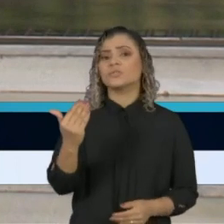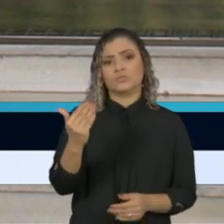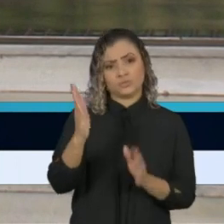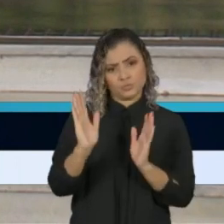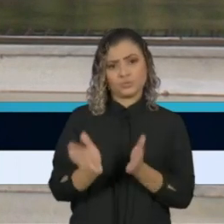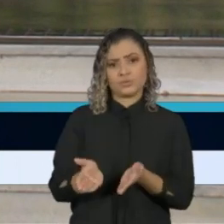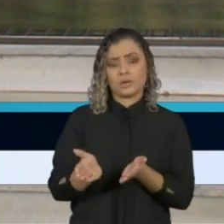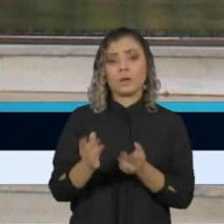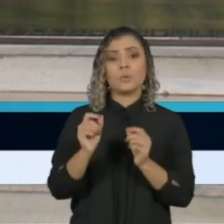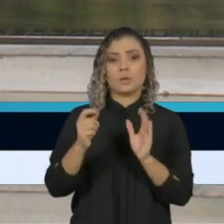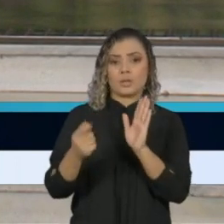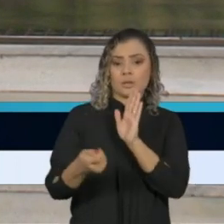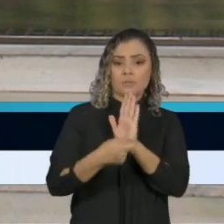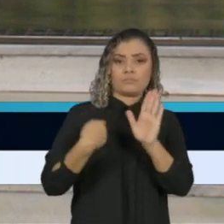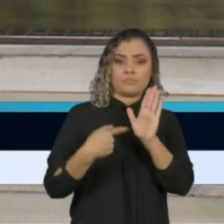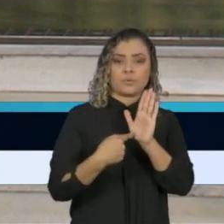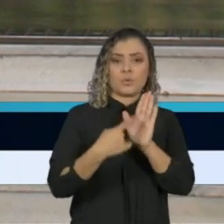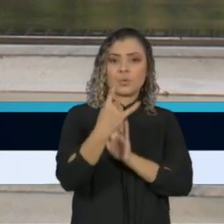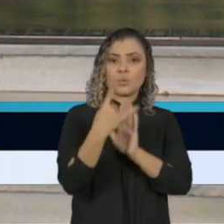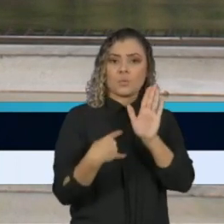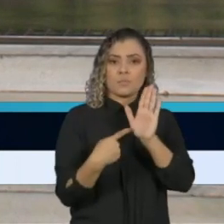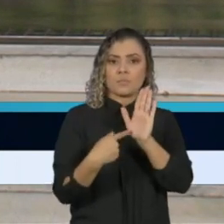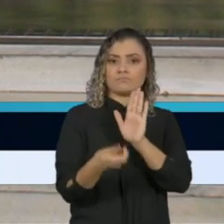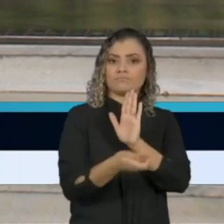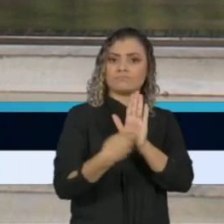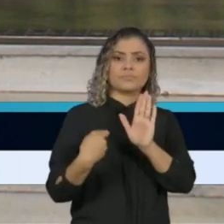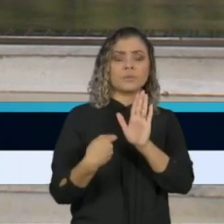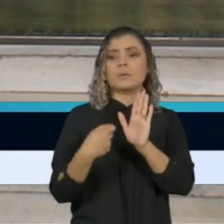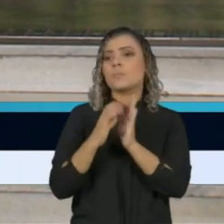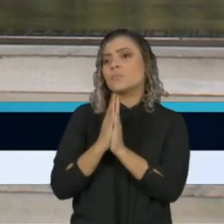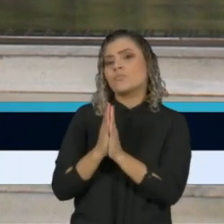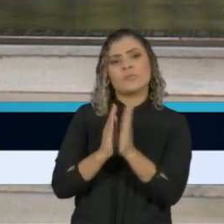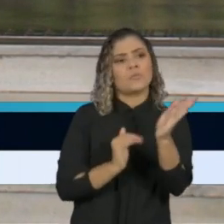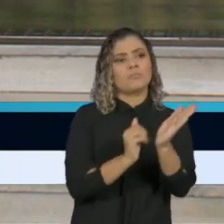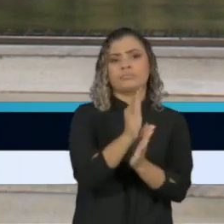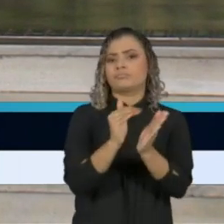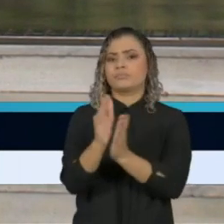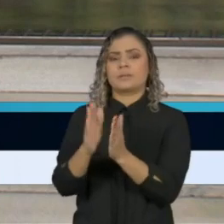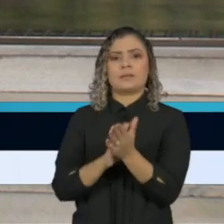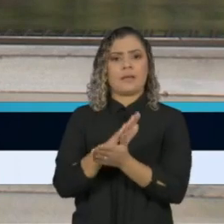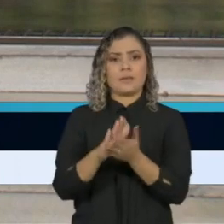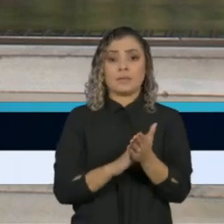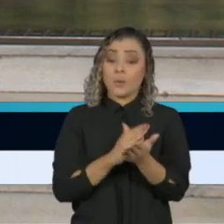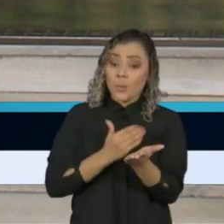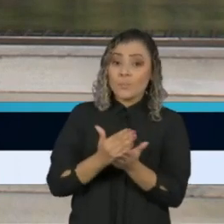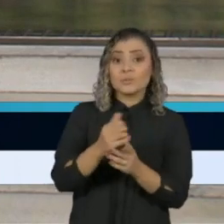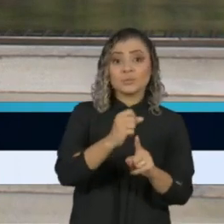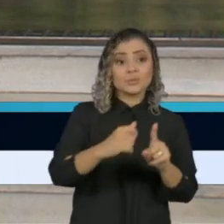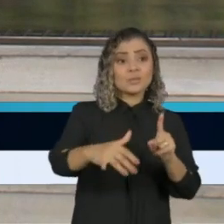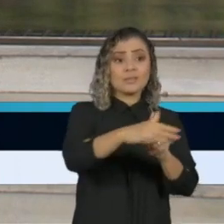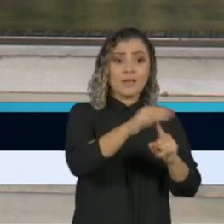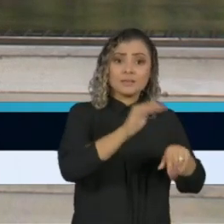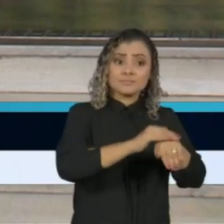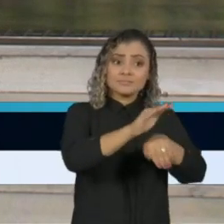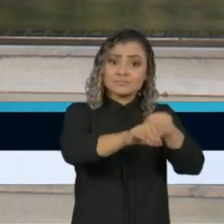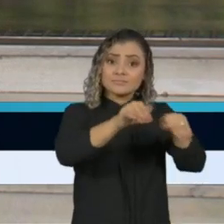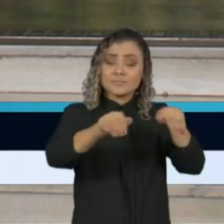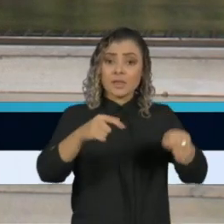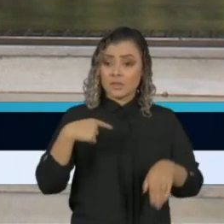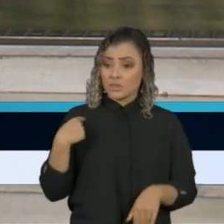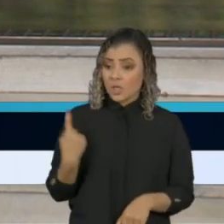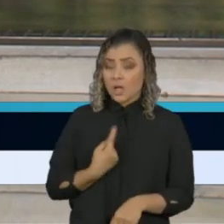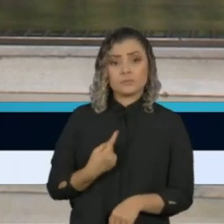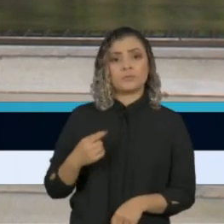subscreveram um documento para não demitir. Um movimento que nasceu da sociedade civil, não foi um movimento